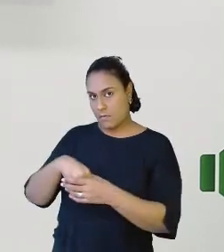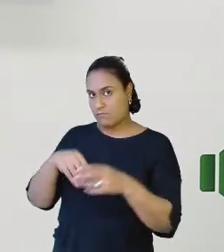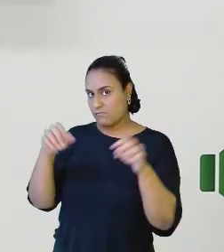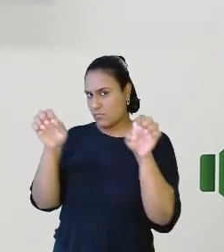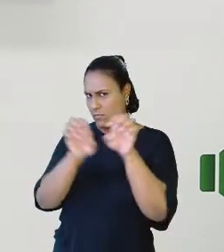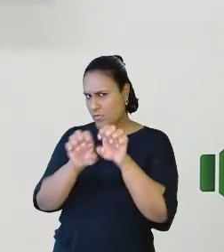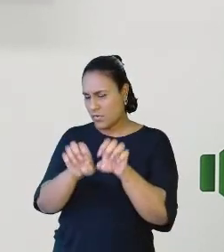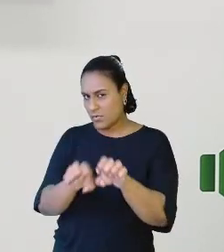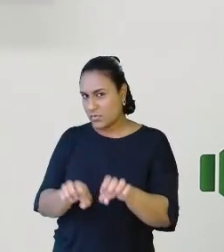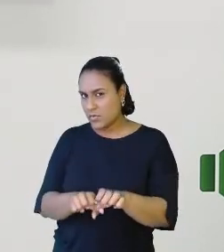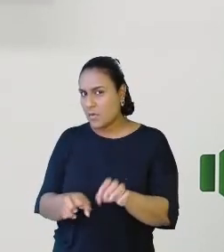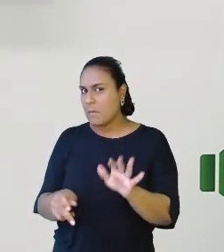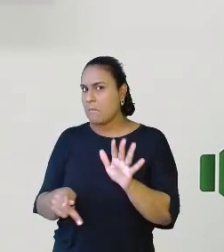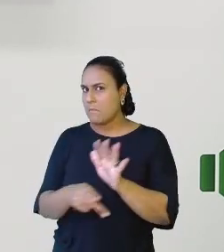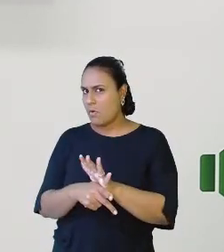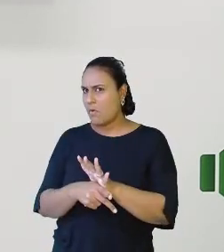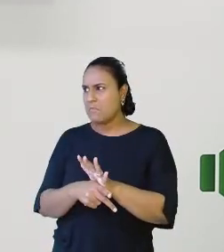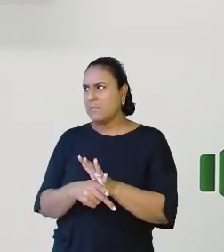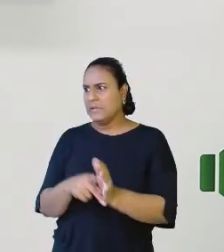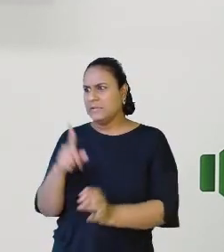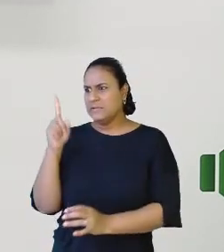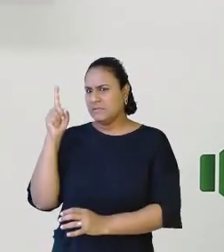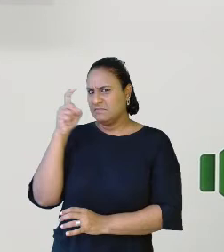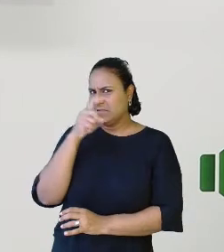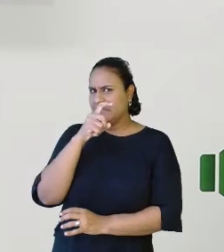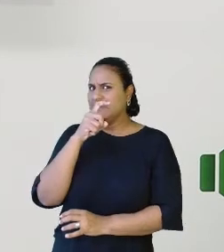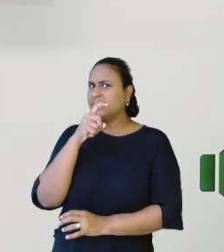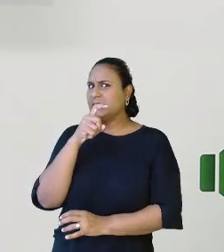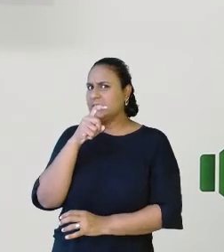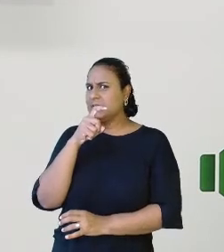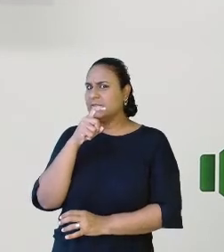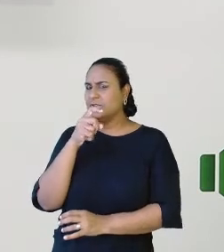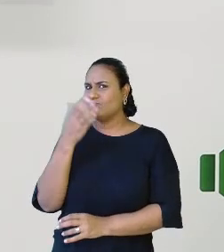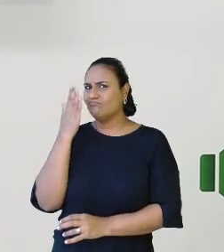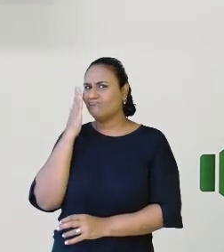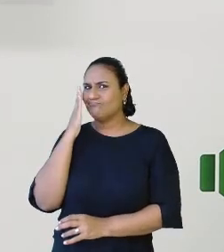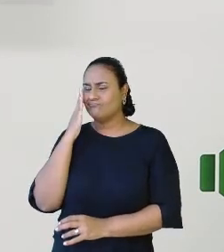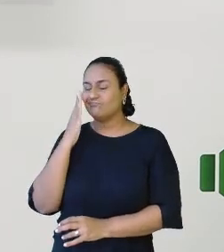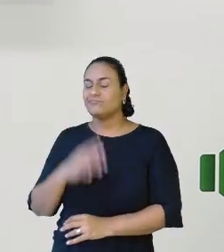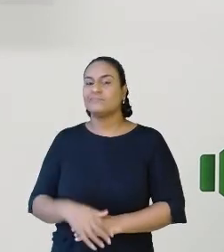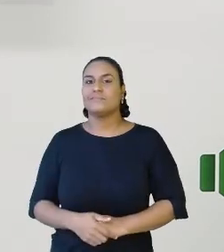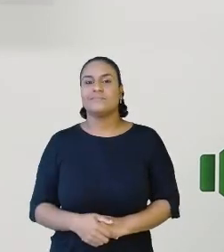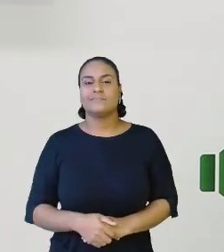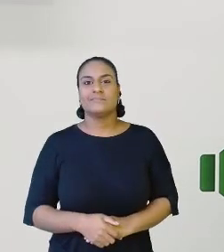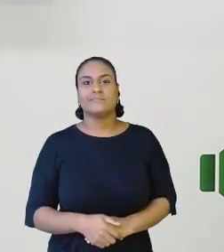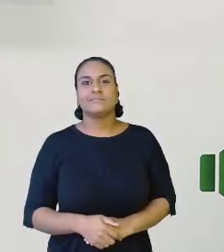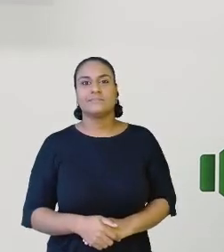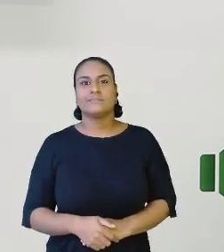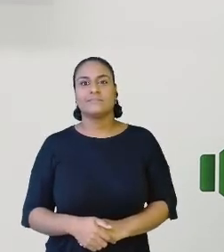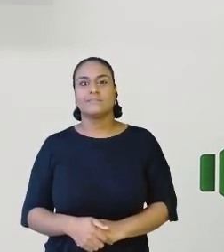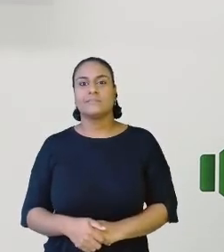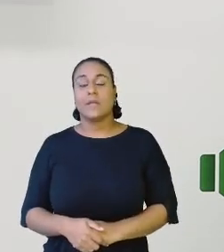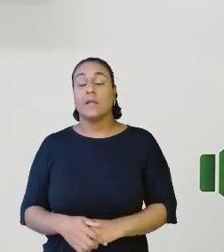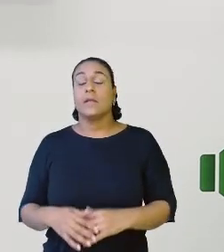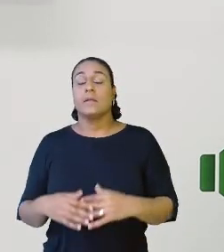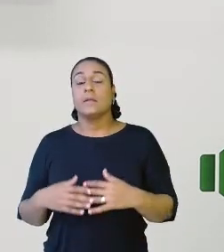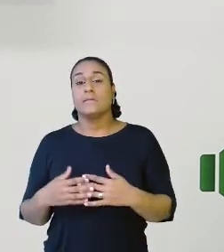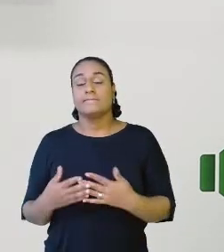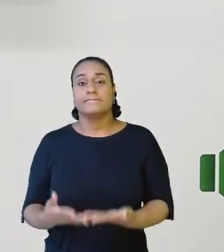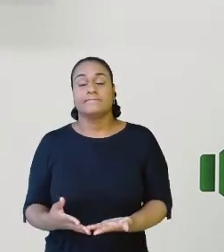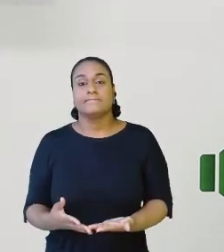estrutura complexa, né? O sistema circulatório. E para que